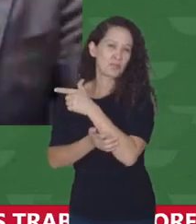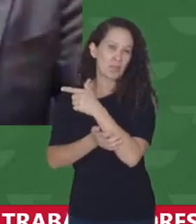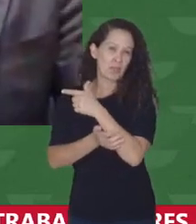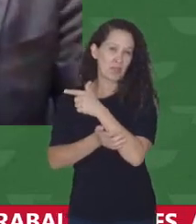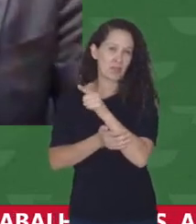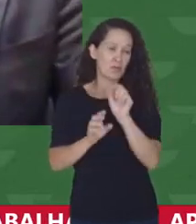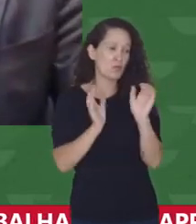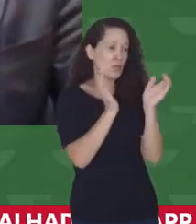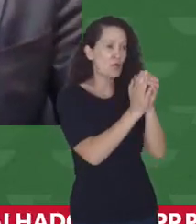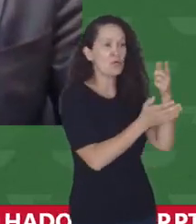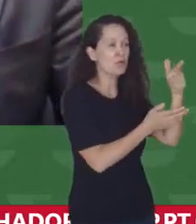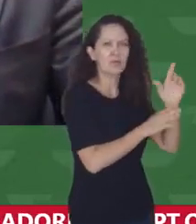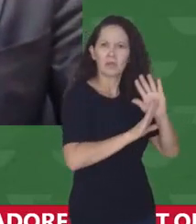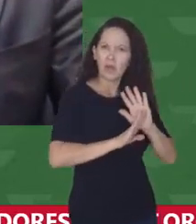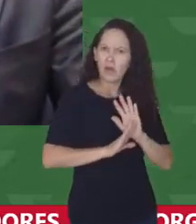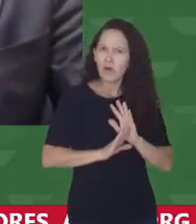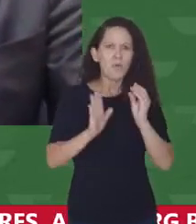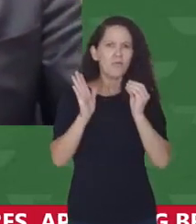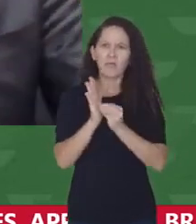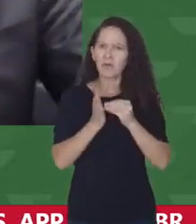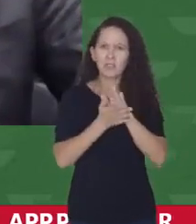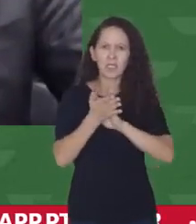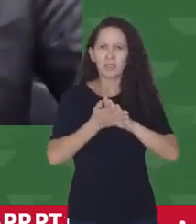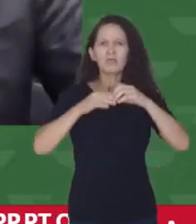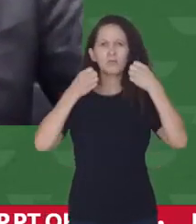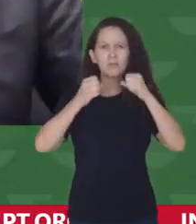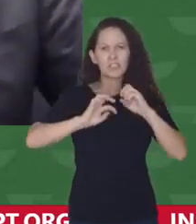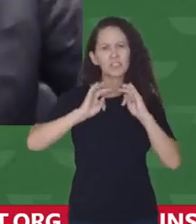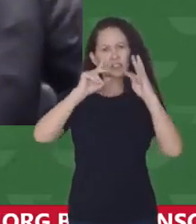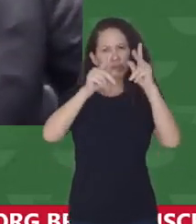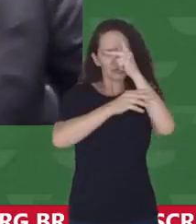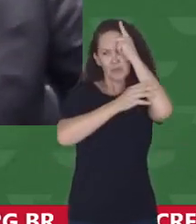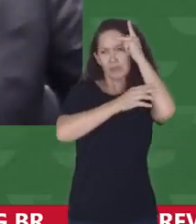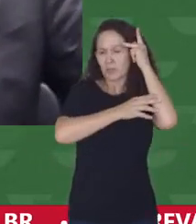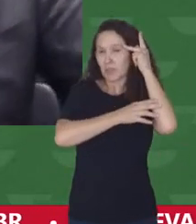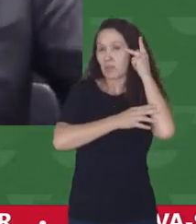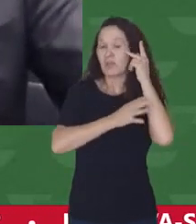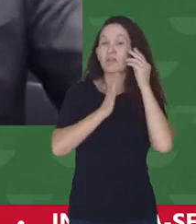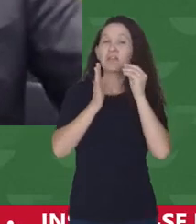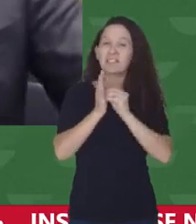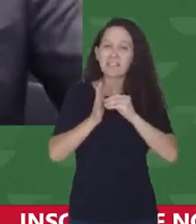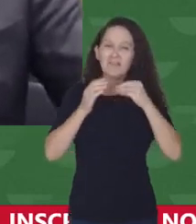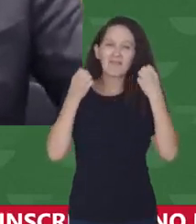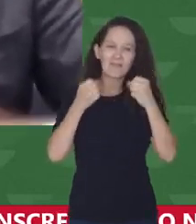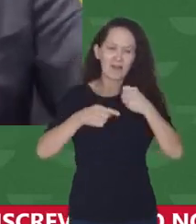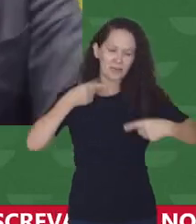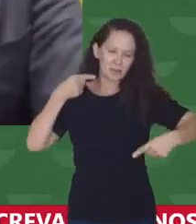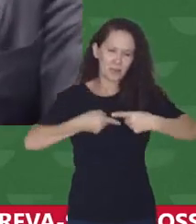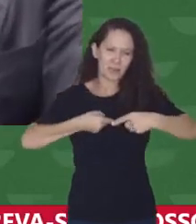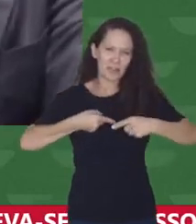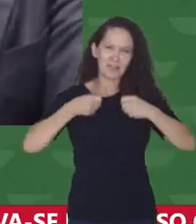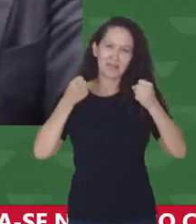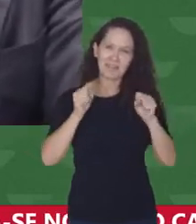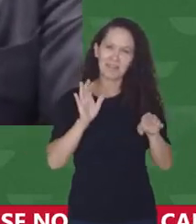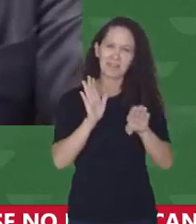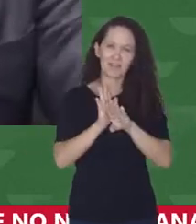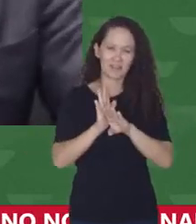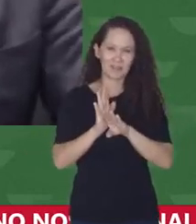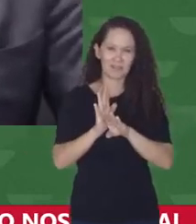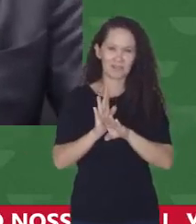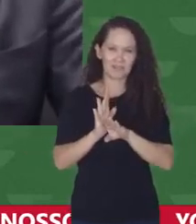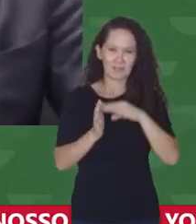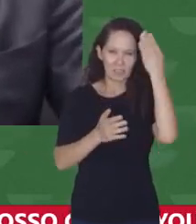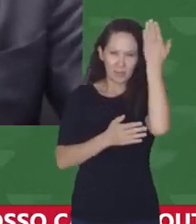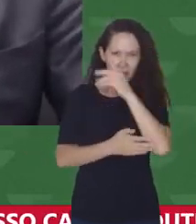deve ficar faltando você precisar e não ter acesso à política. E uma prova de que a gente